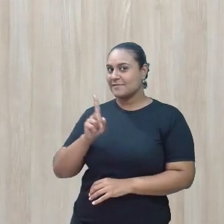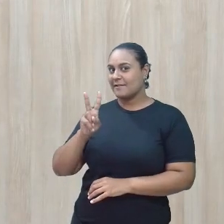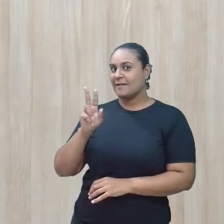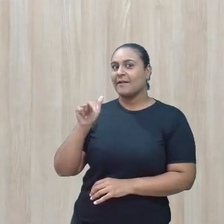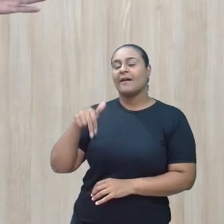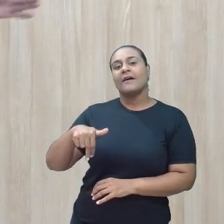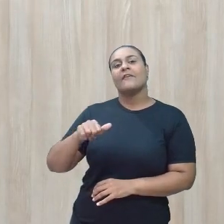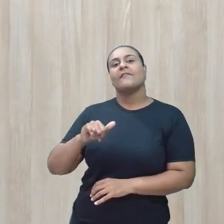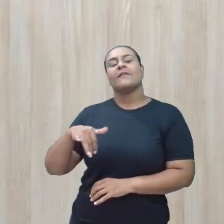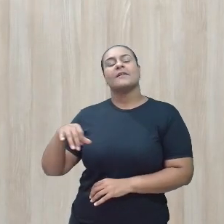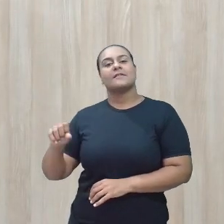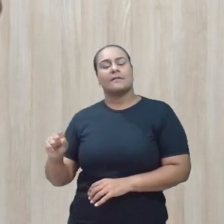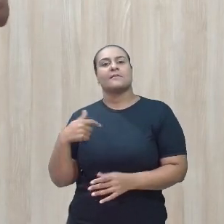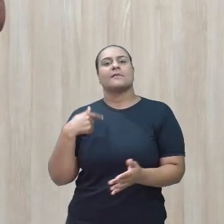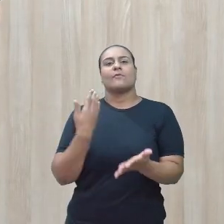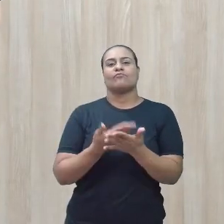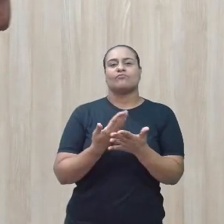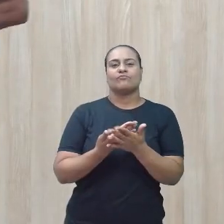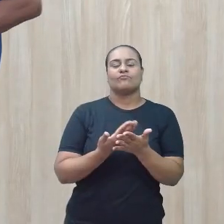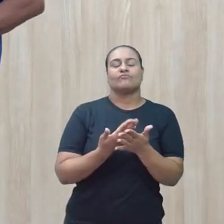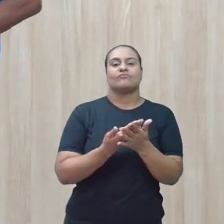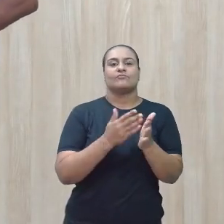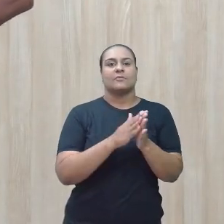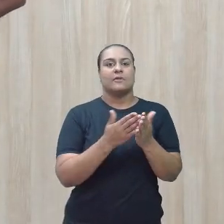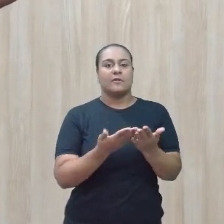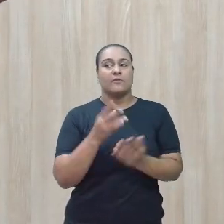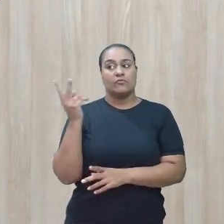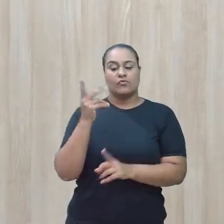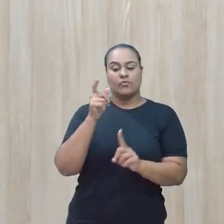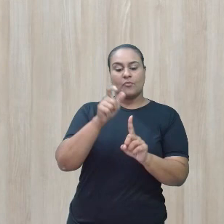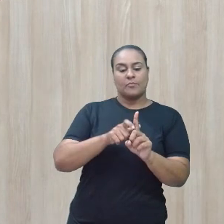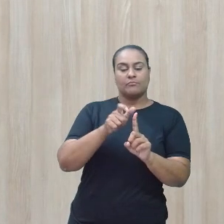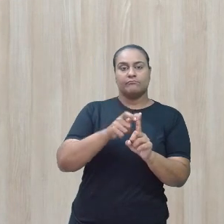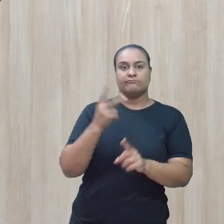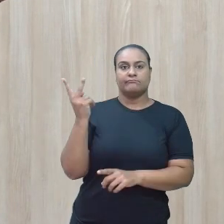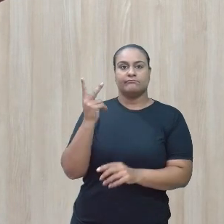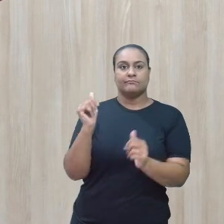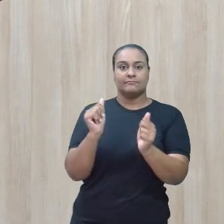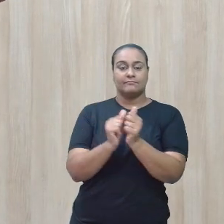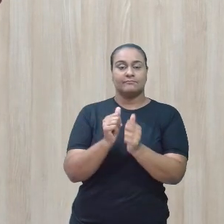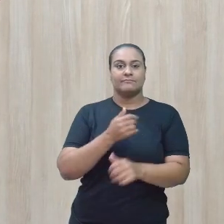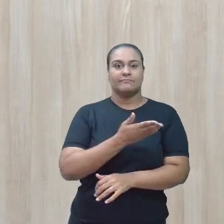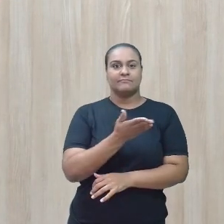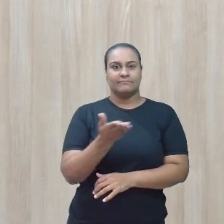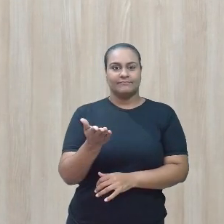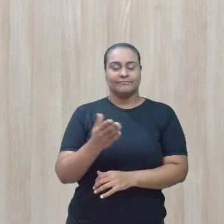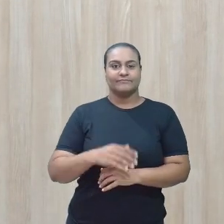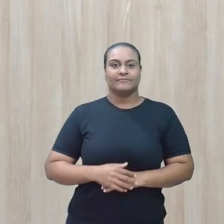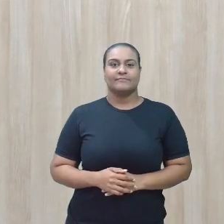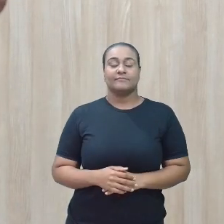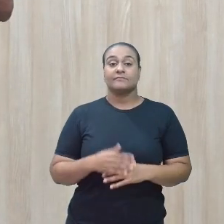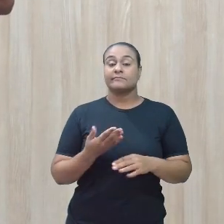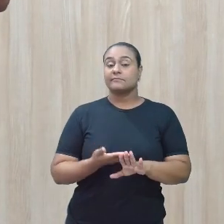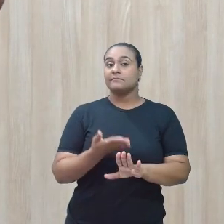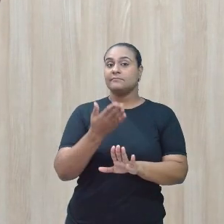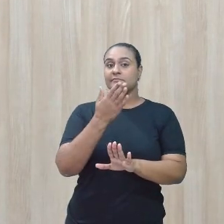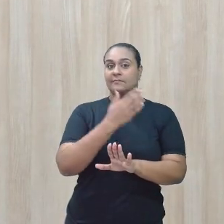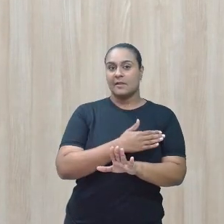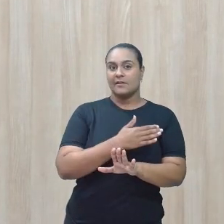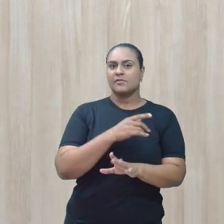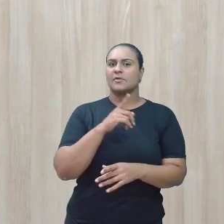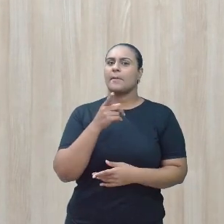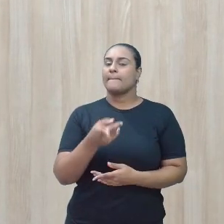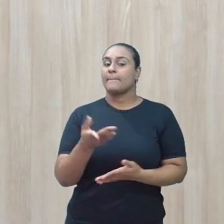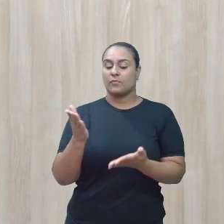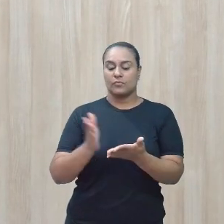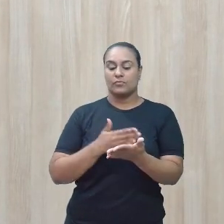aí direto estudando. Vocês vão sempre ver esses personagens junto com vocês. Mas vamos ao que interessa, gente. Vamos lá. Antes de qualquer coisa, bota